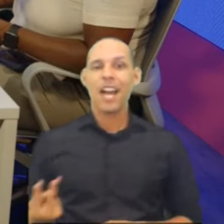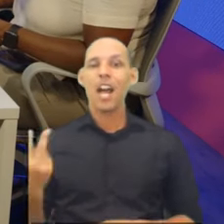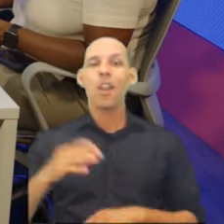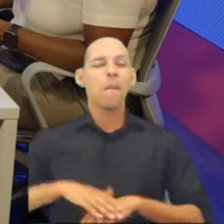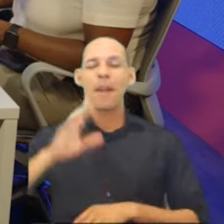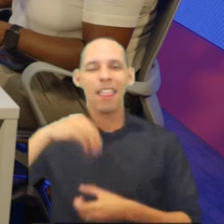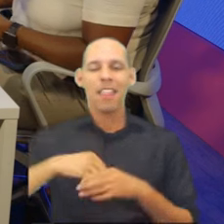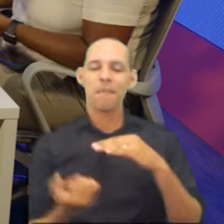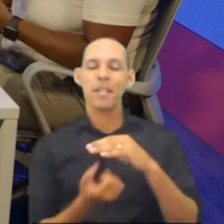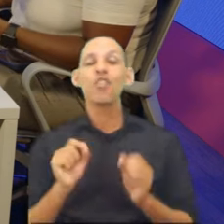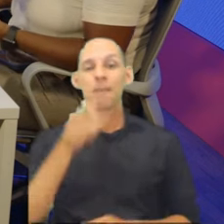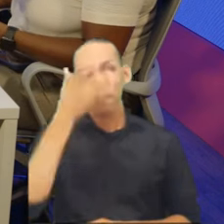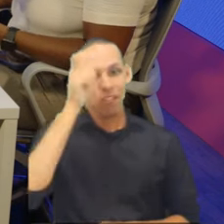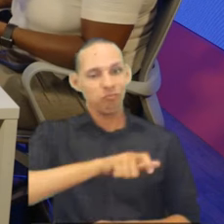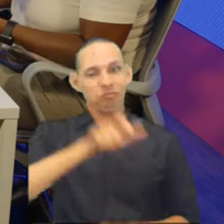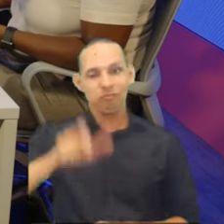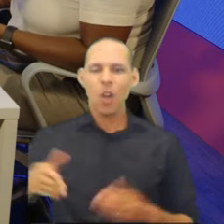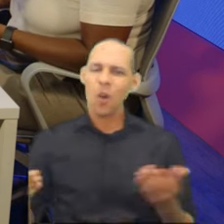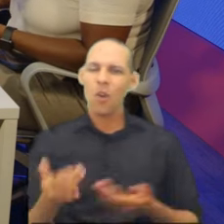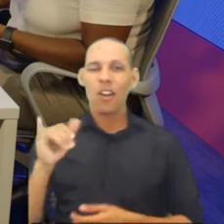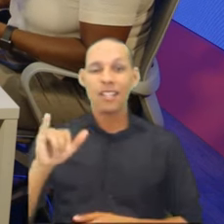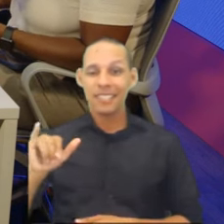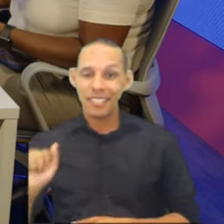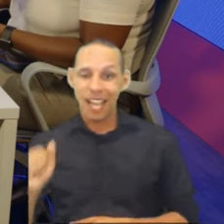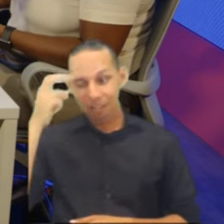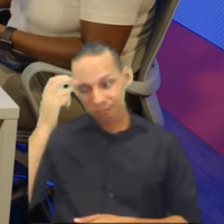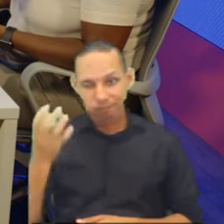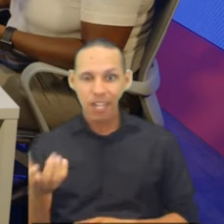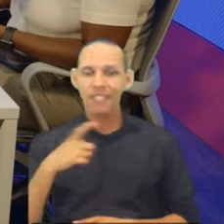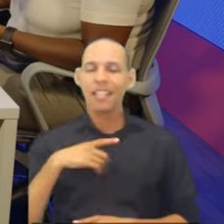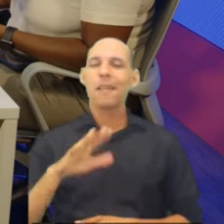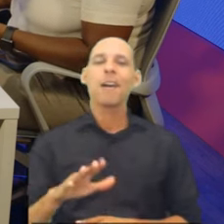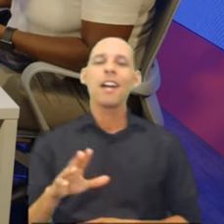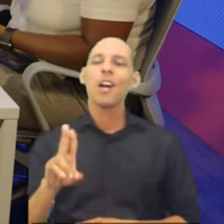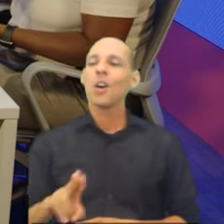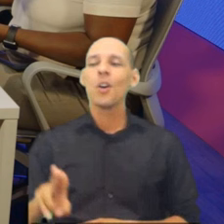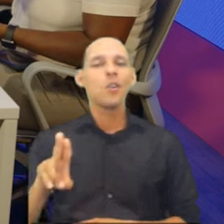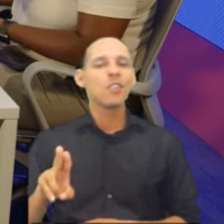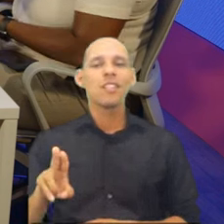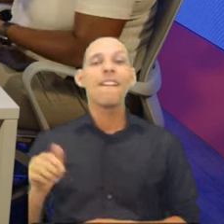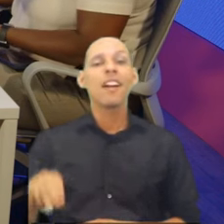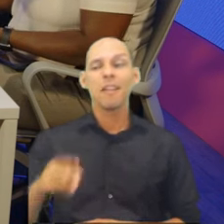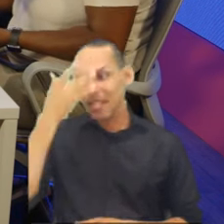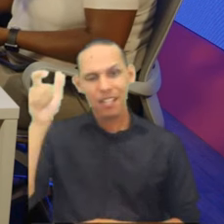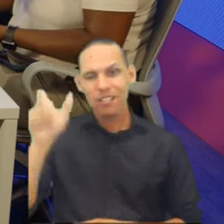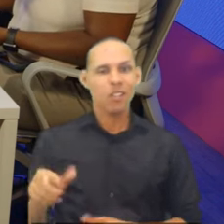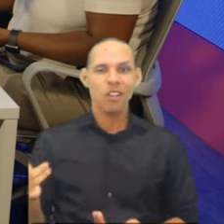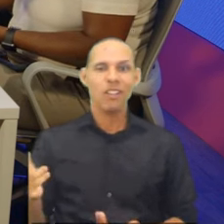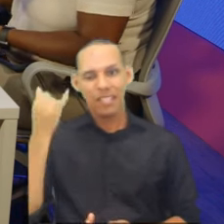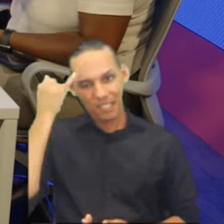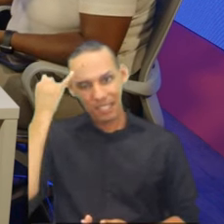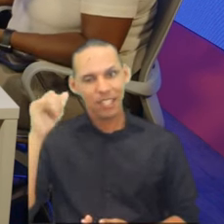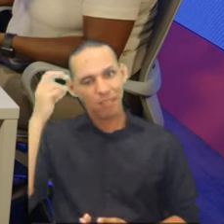gente por mais que a gente esteja falando de inteligência artificial no final do dia preciso de gente para consumir qualquer coisa utilizar que Inteligência